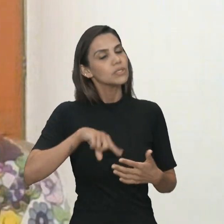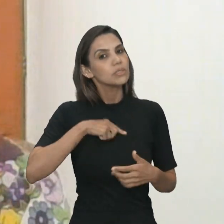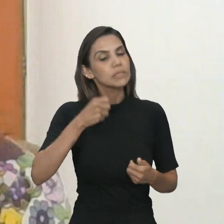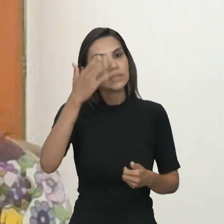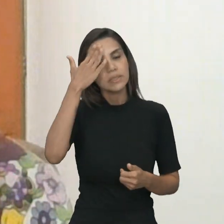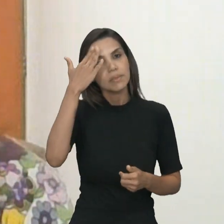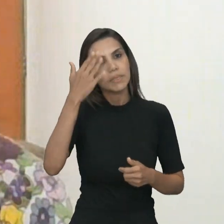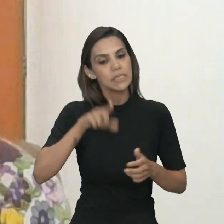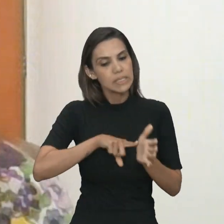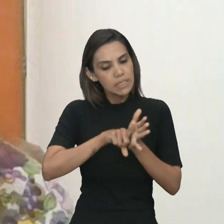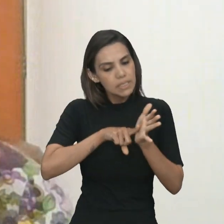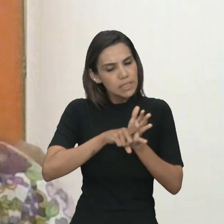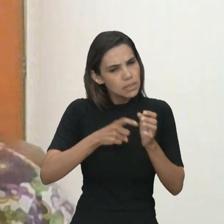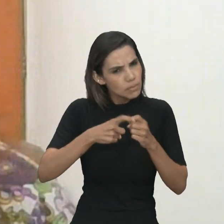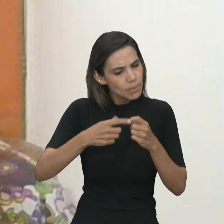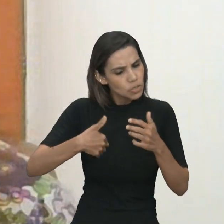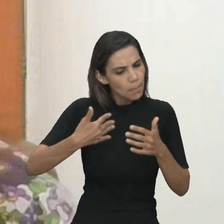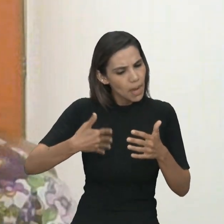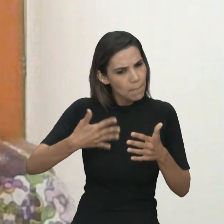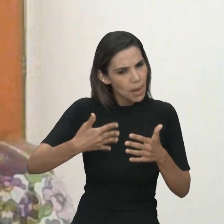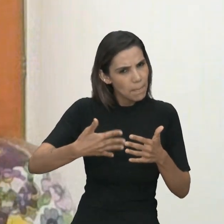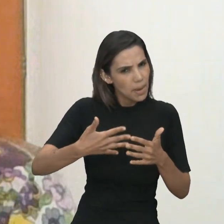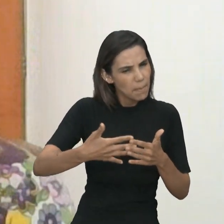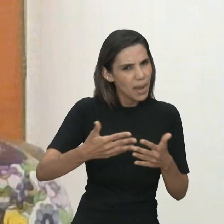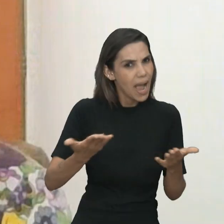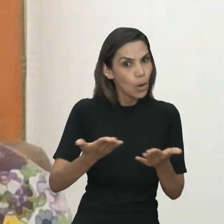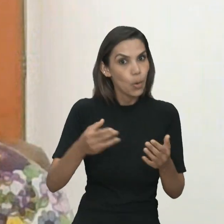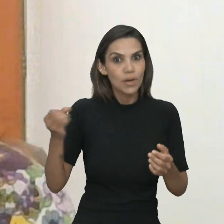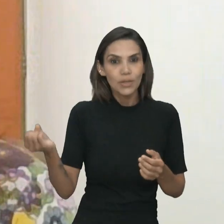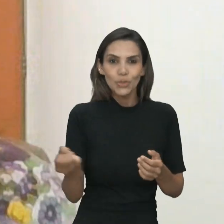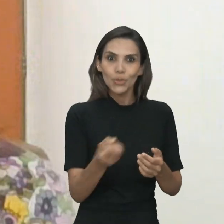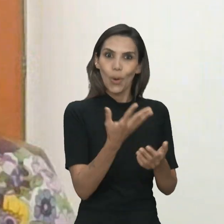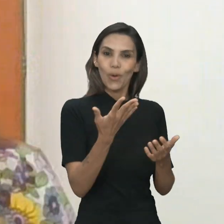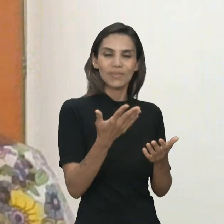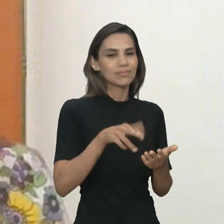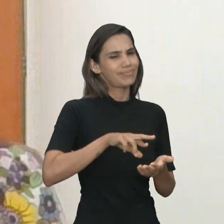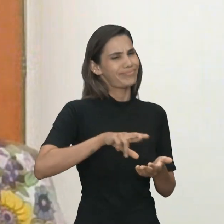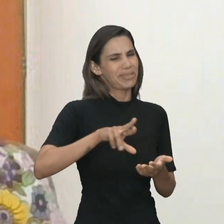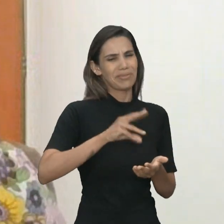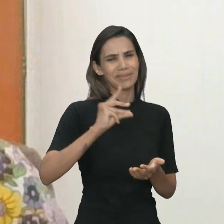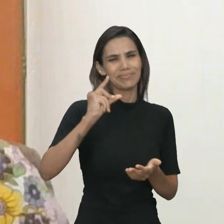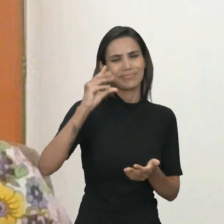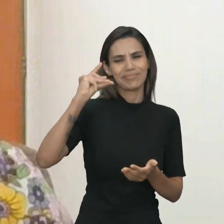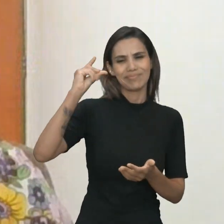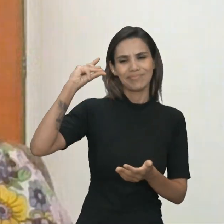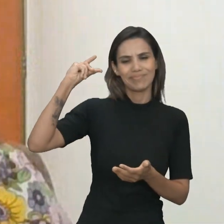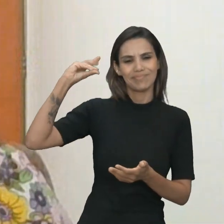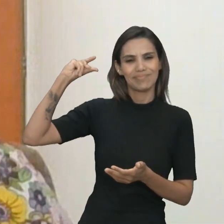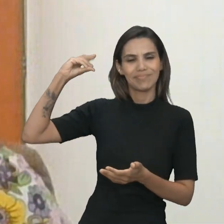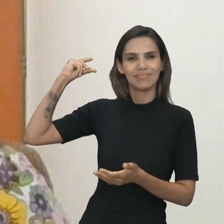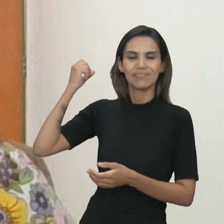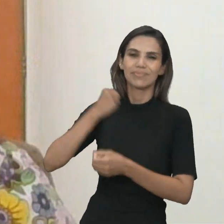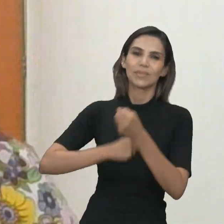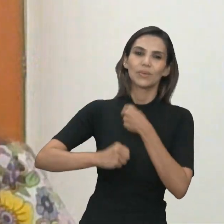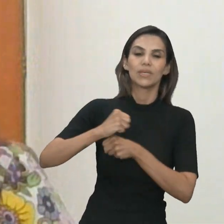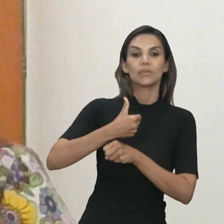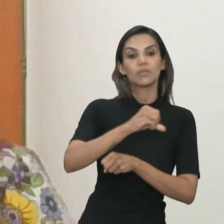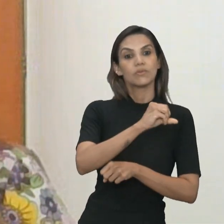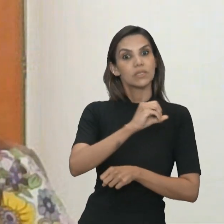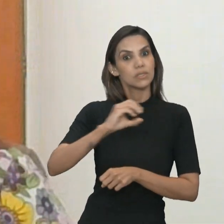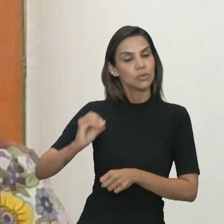exames médicos periódicos, eles não são uma coisa recente, não, no serviço público, não. Lá em 1990,